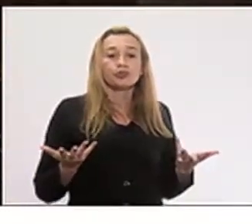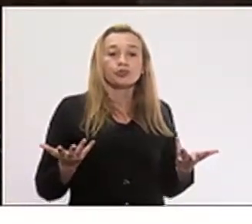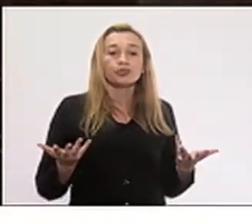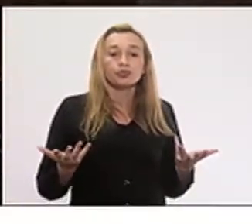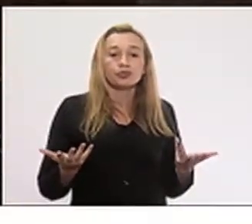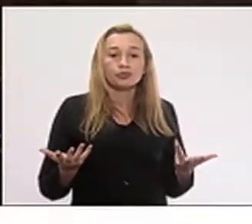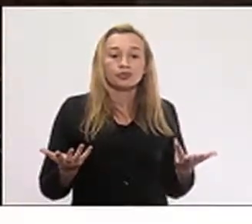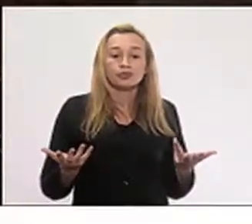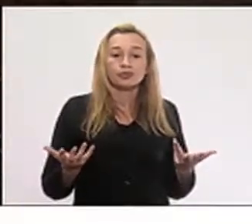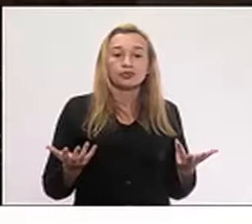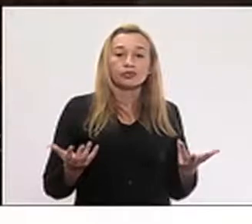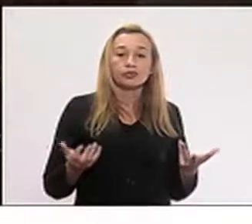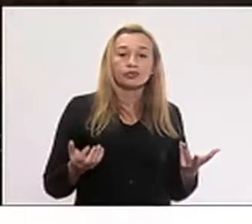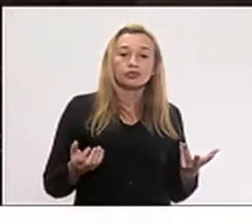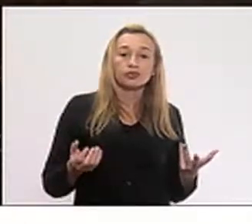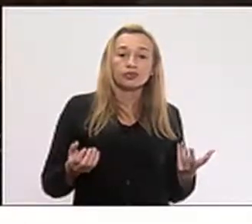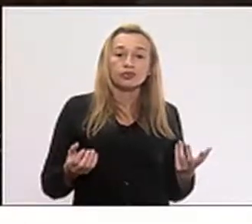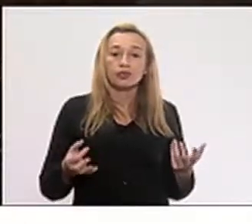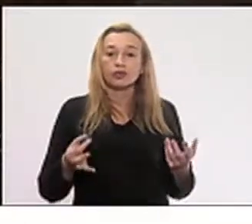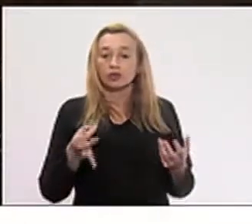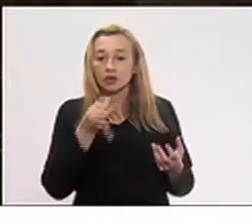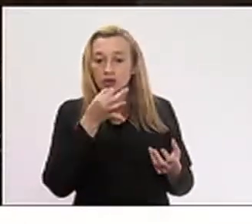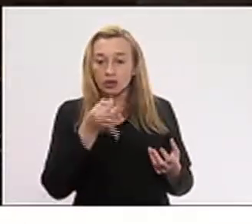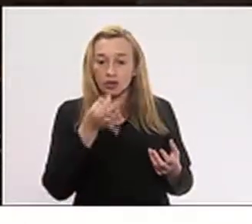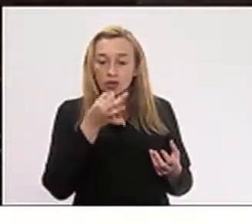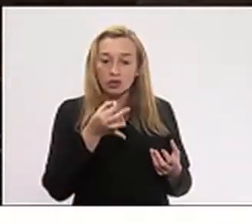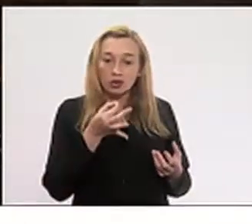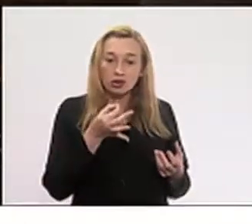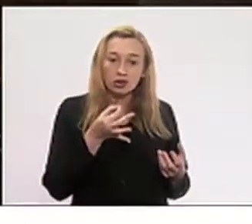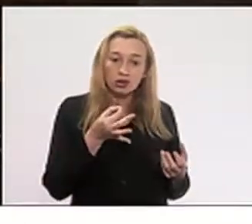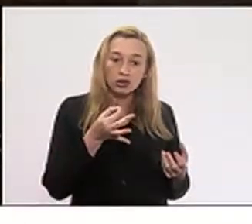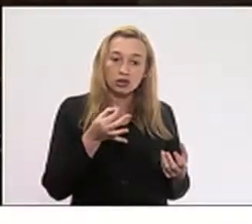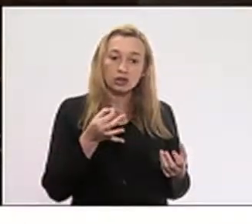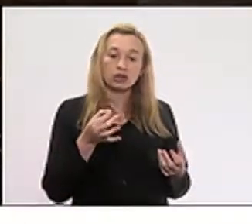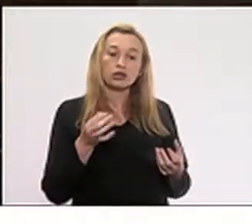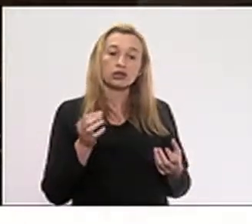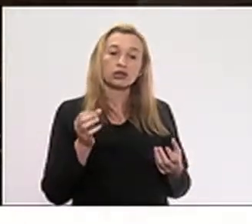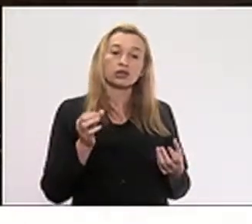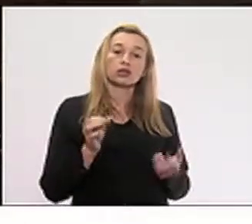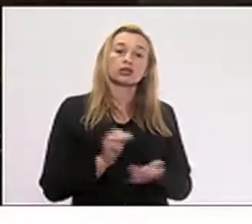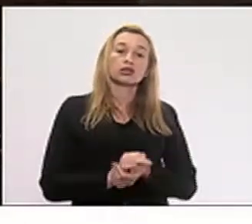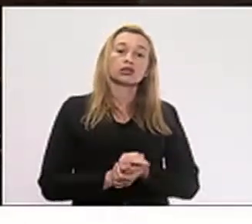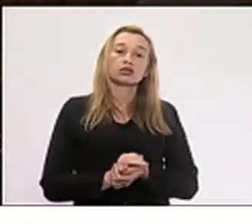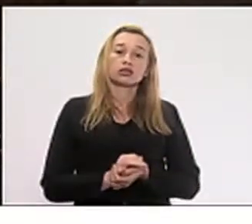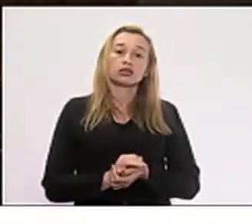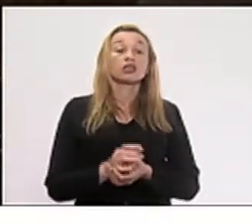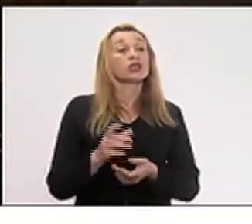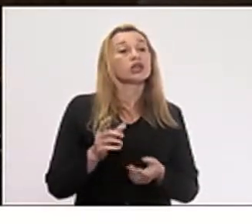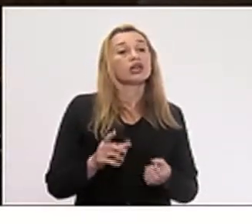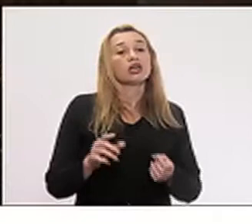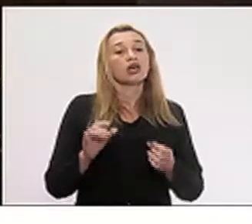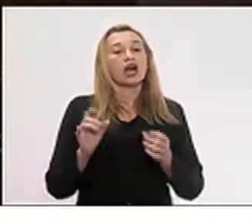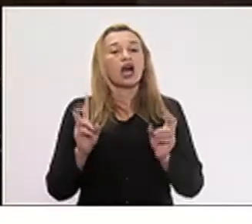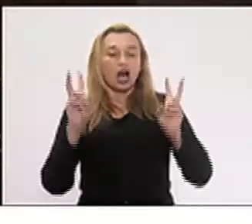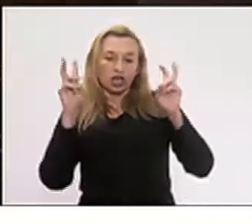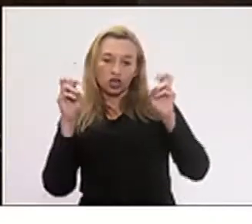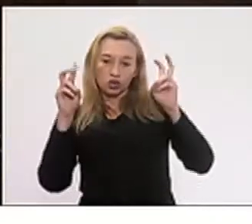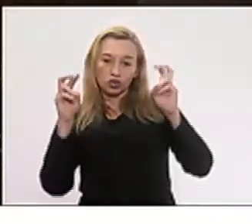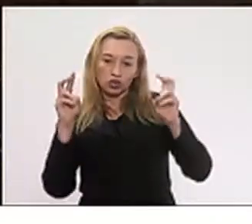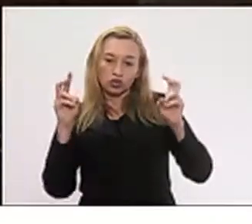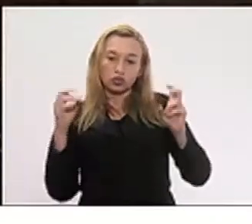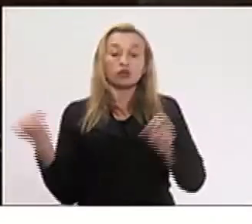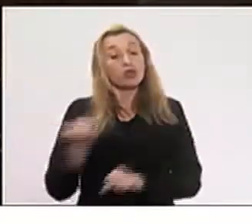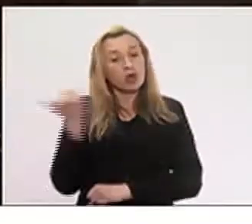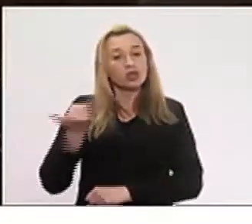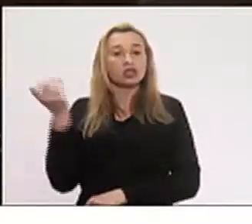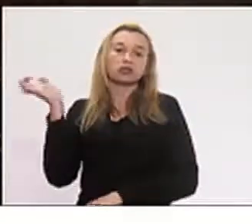e convergências, mas tratando de assuntos de relevância e importância para o Estado do